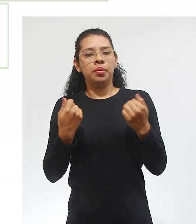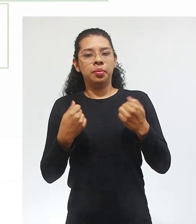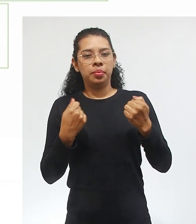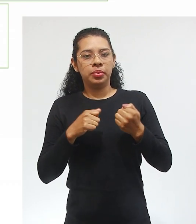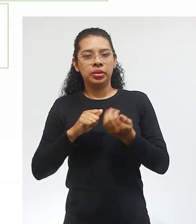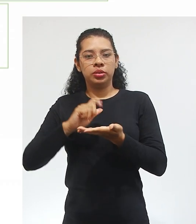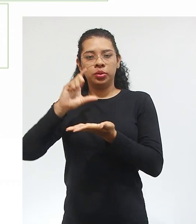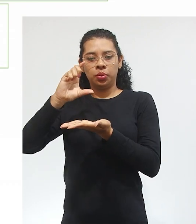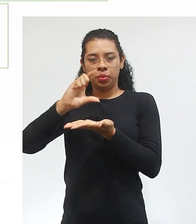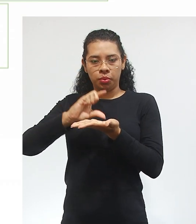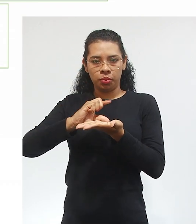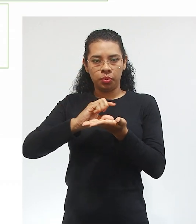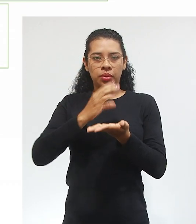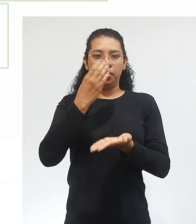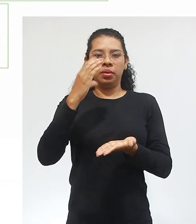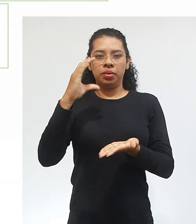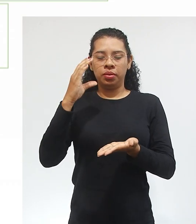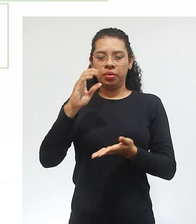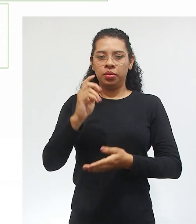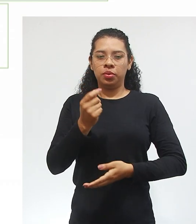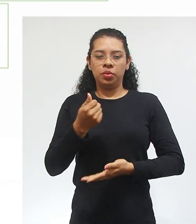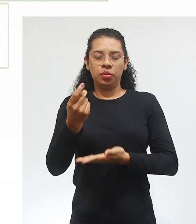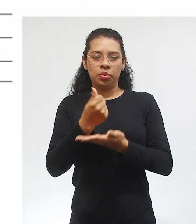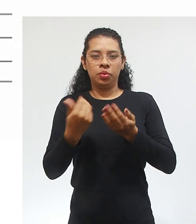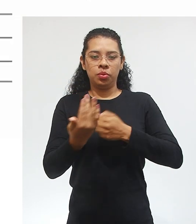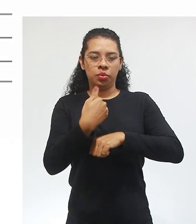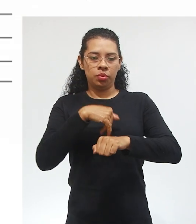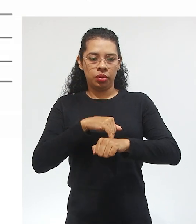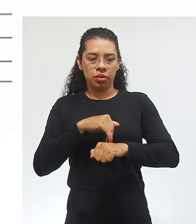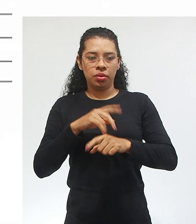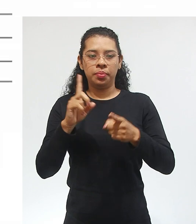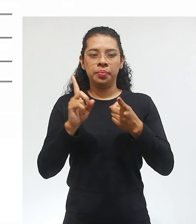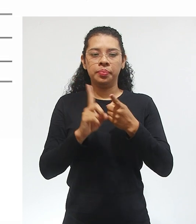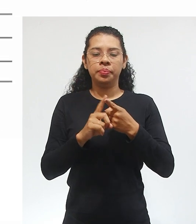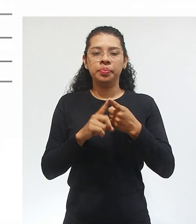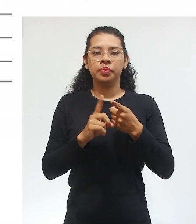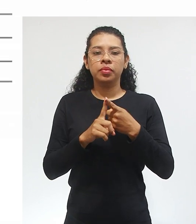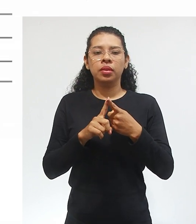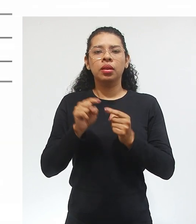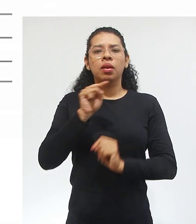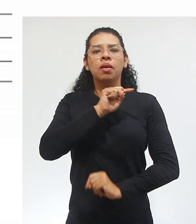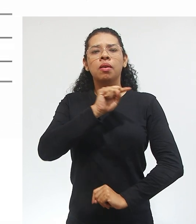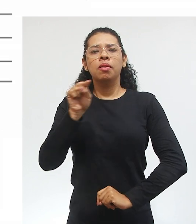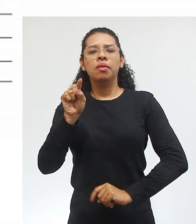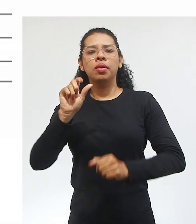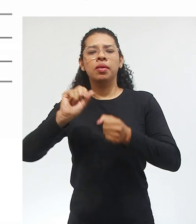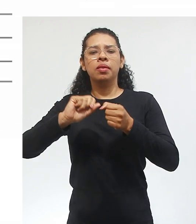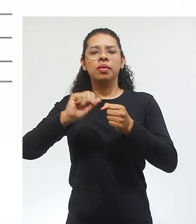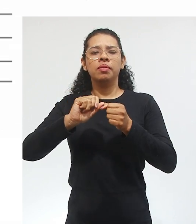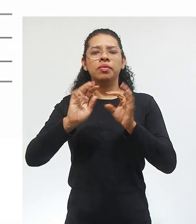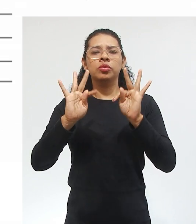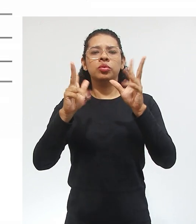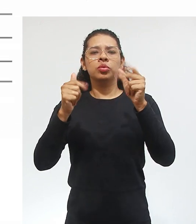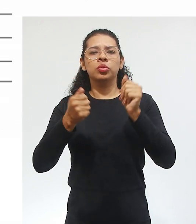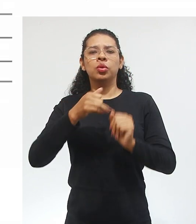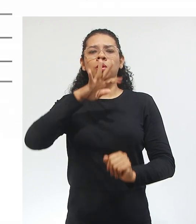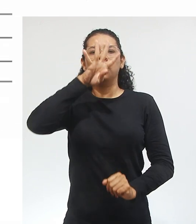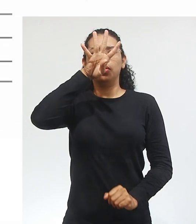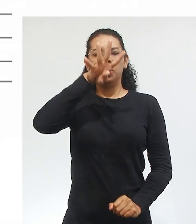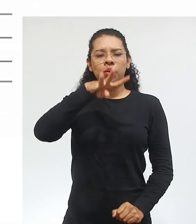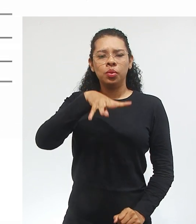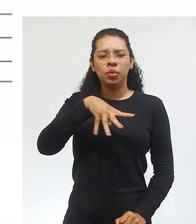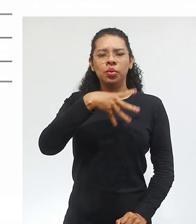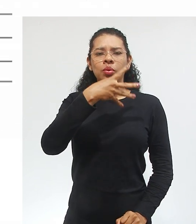fornecedor e crédito caixa. Feito isso, você vai fazer o quê?